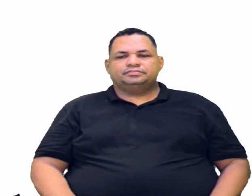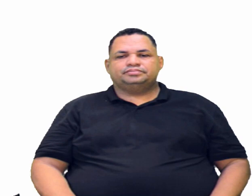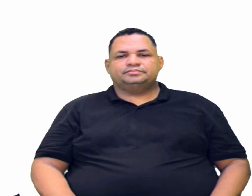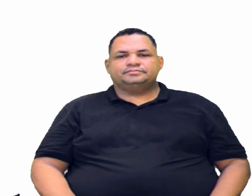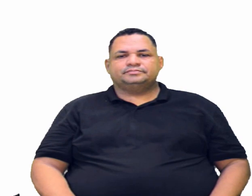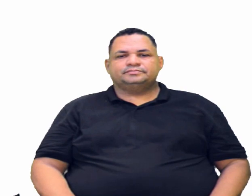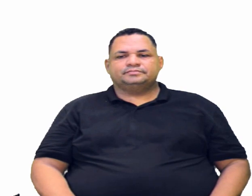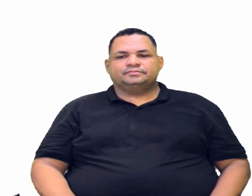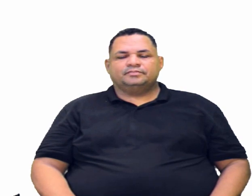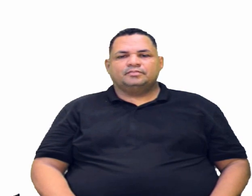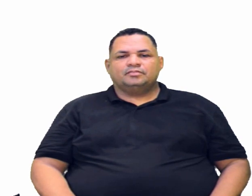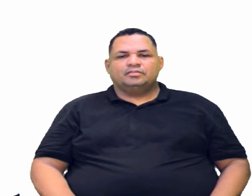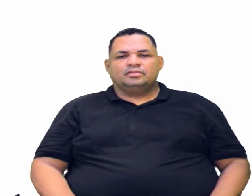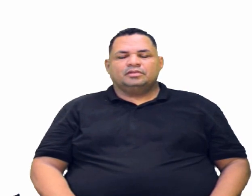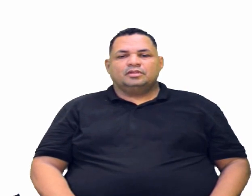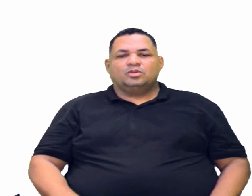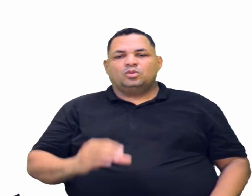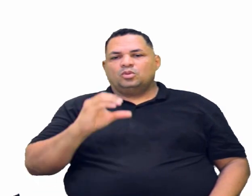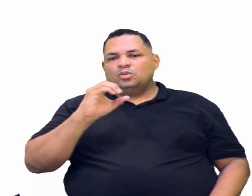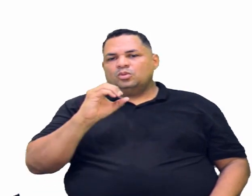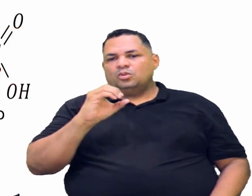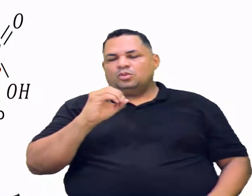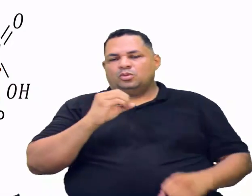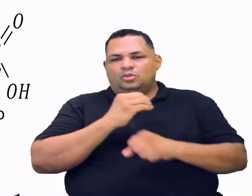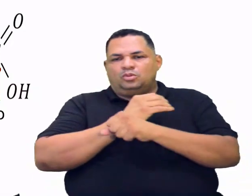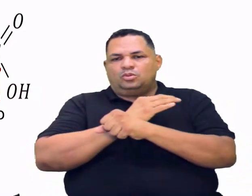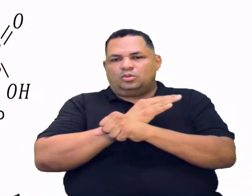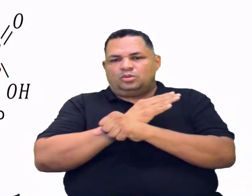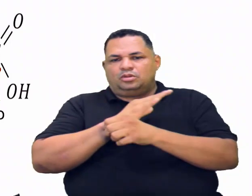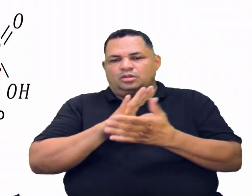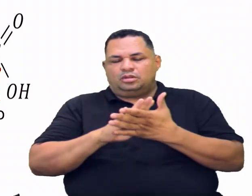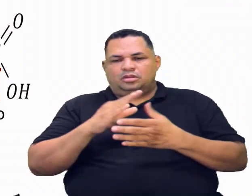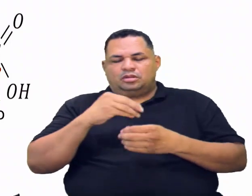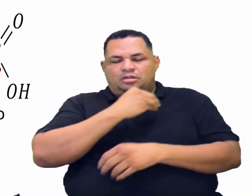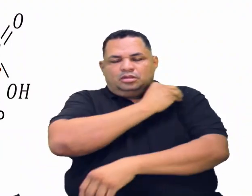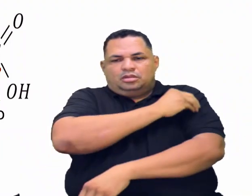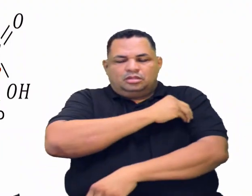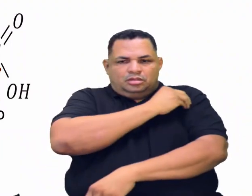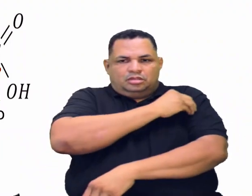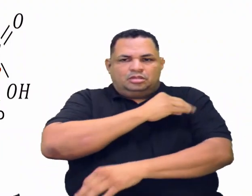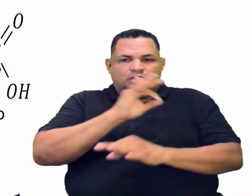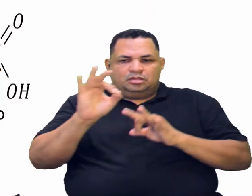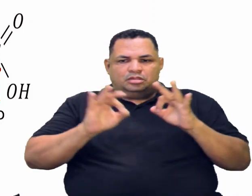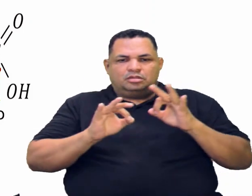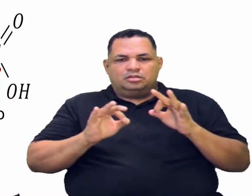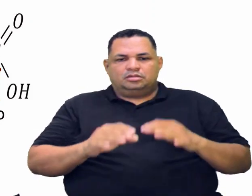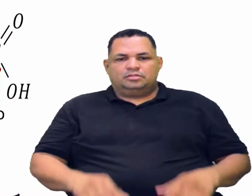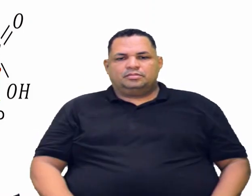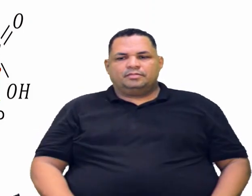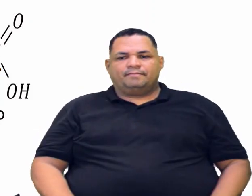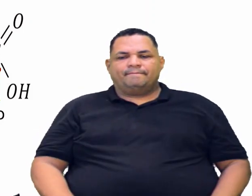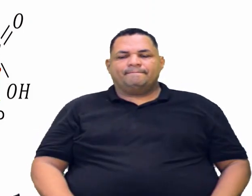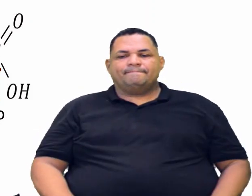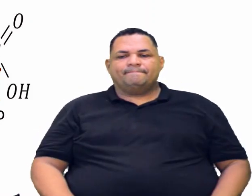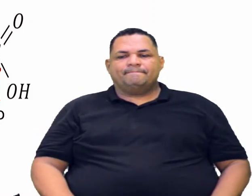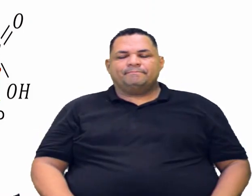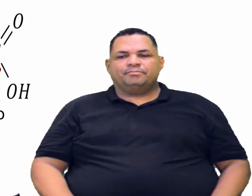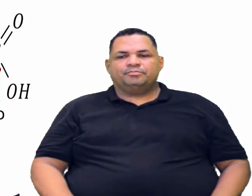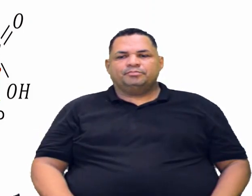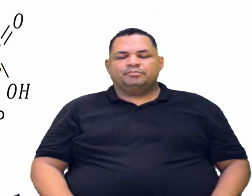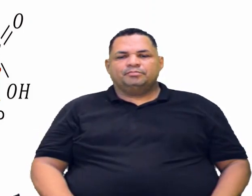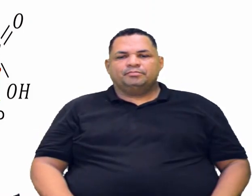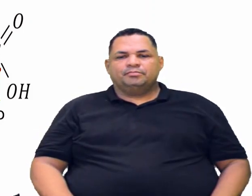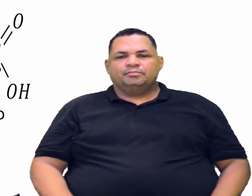Então, a oxidação de álcool primário, se ela for parcial, forma aldeído. Se ela for total,